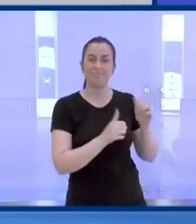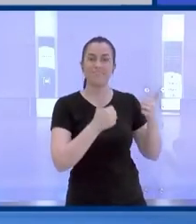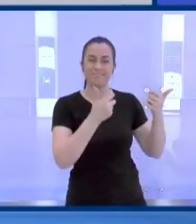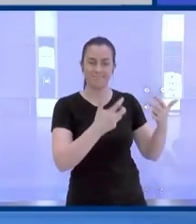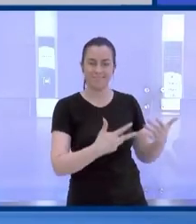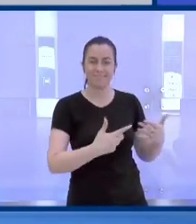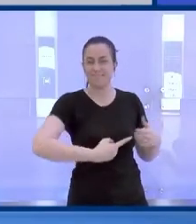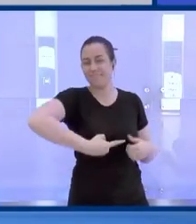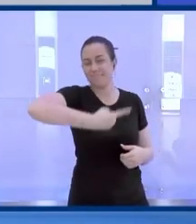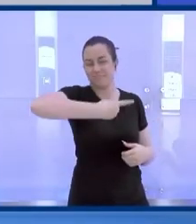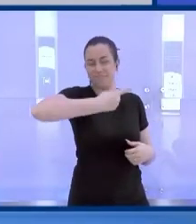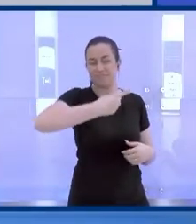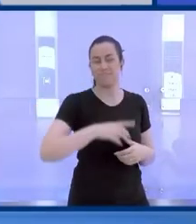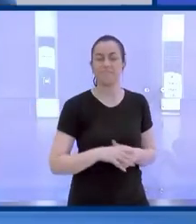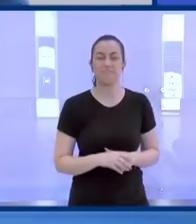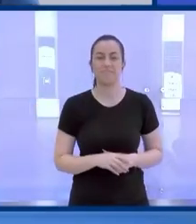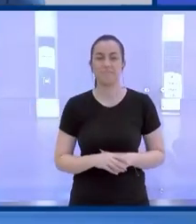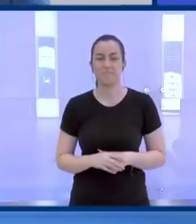em primeiro lugar.